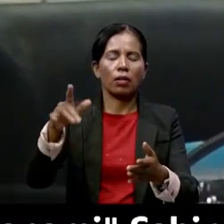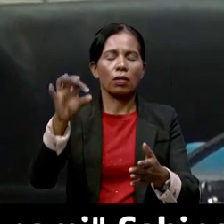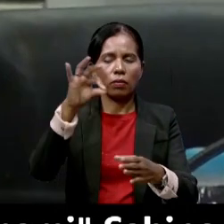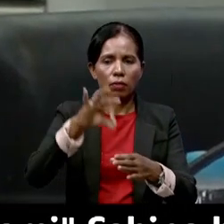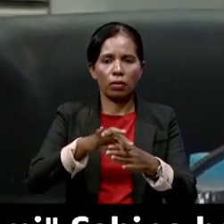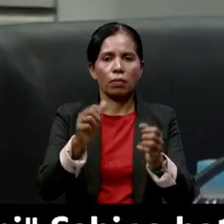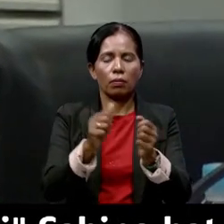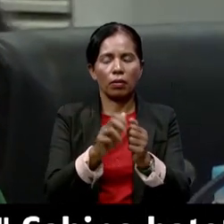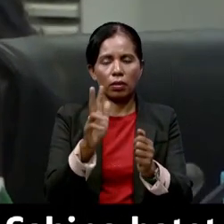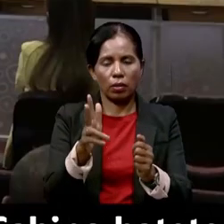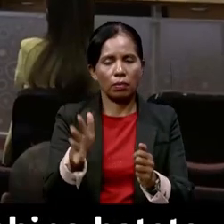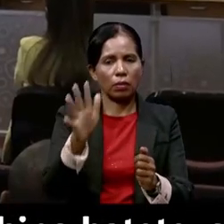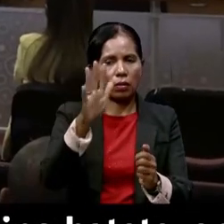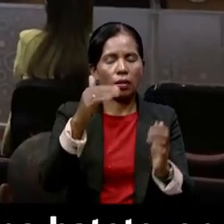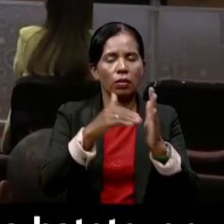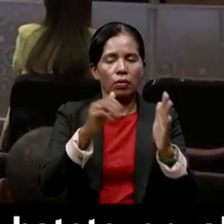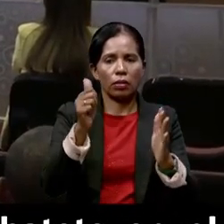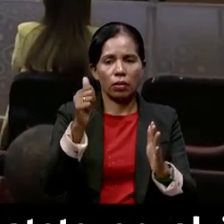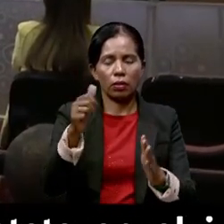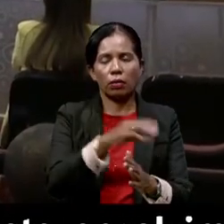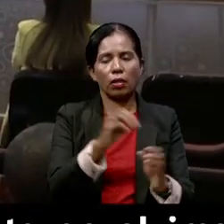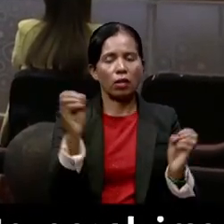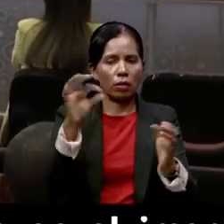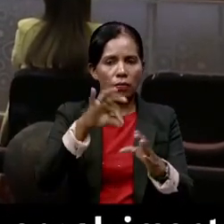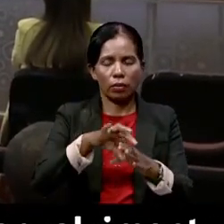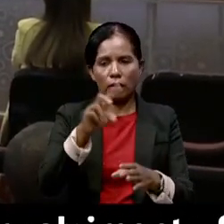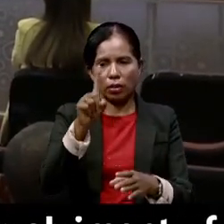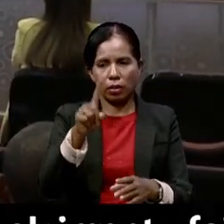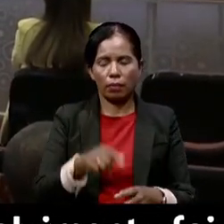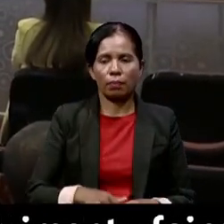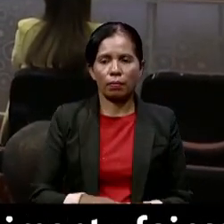a favor, tolula sem lima, contra sanulo, no abstenção irá. Rohimadia, Jaime dos Santos, Ziemen.